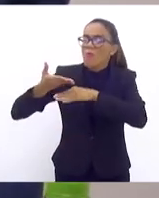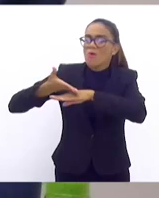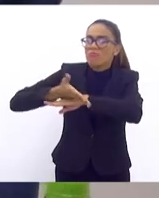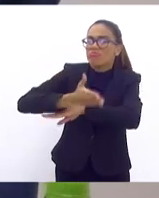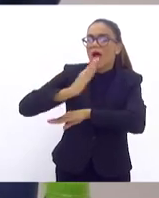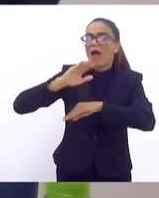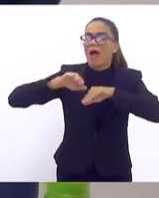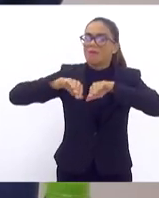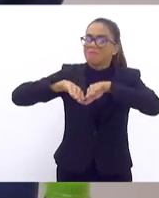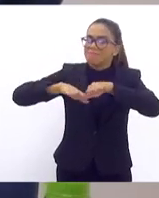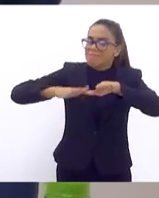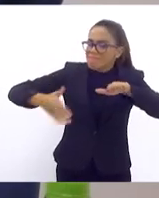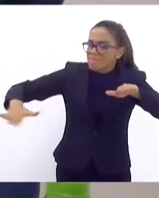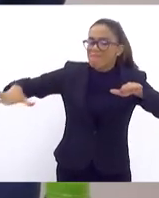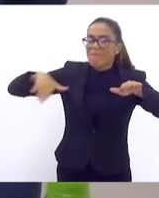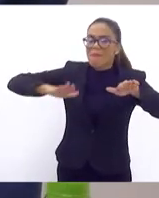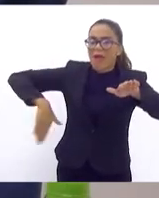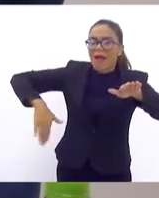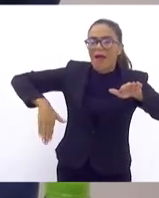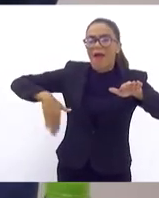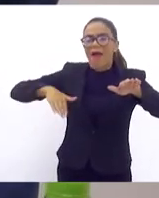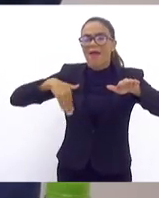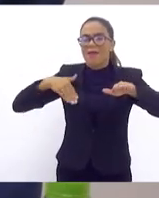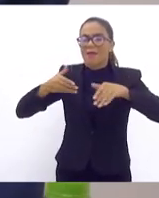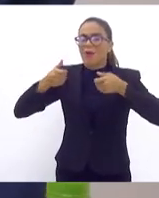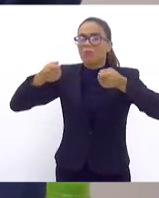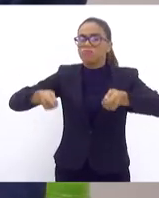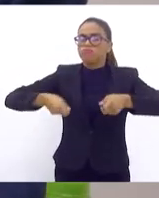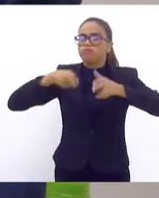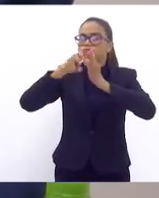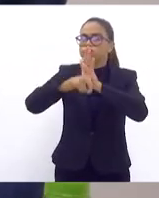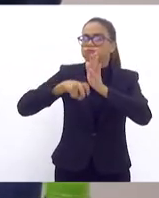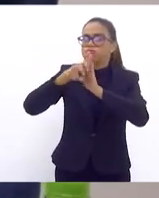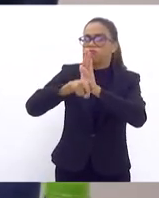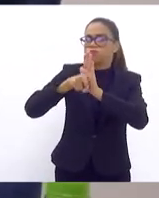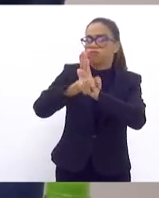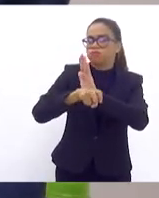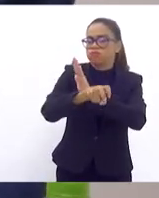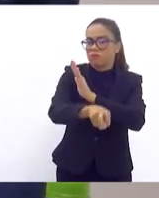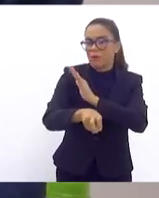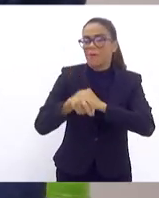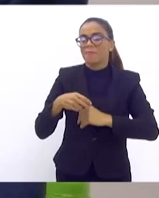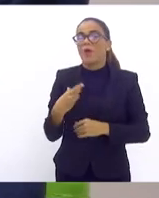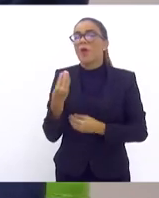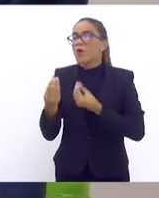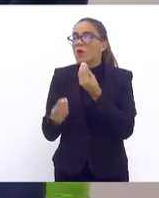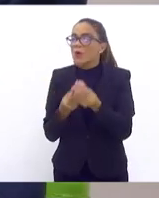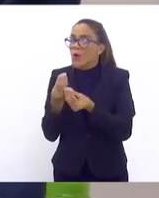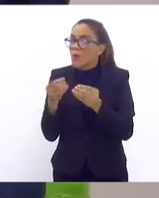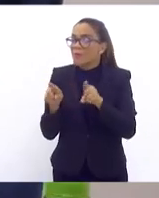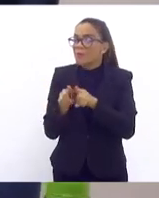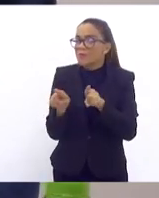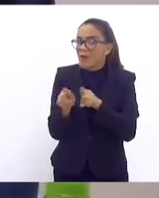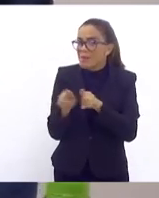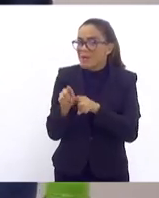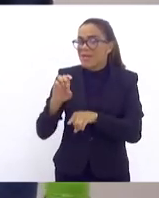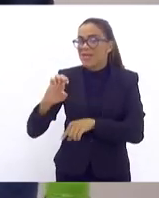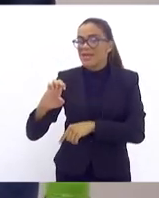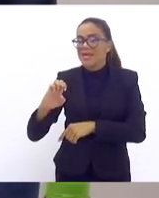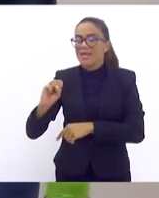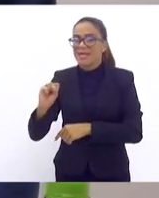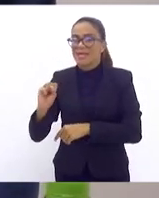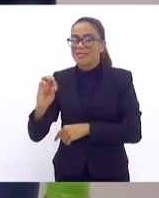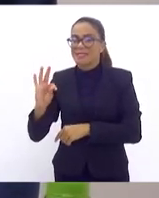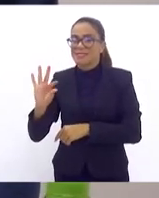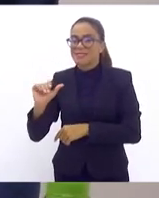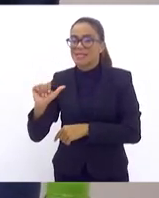daquelas esteiras, exatamente. Ou, por exemplo, quando a gente fala da questão dos estaleiros